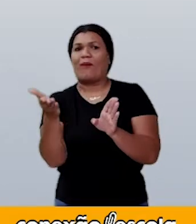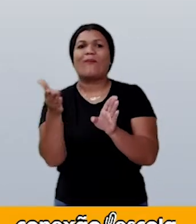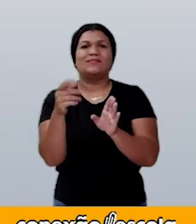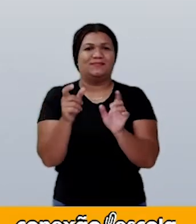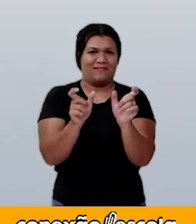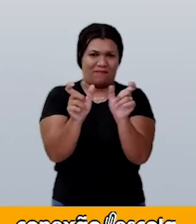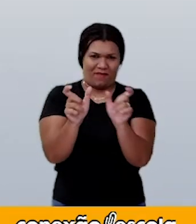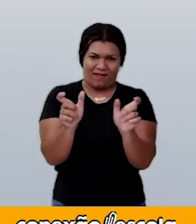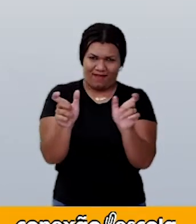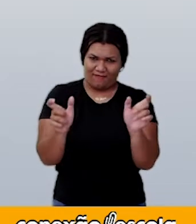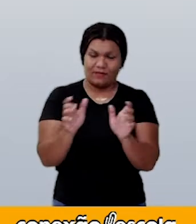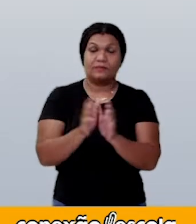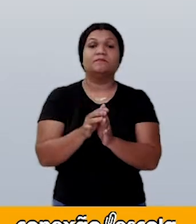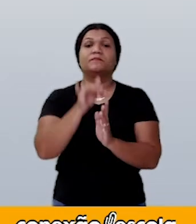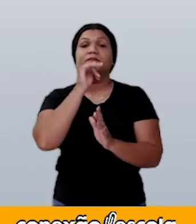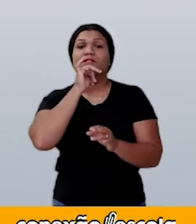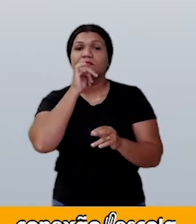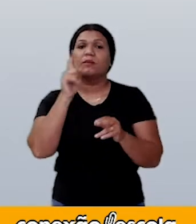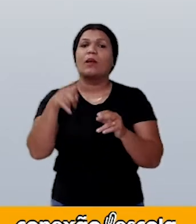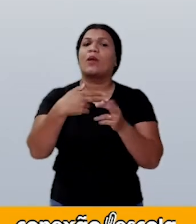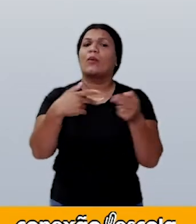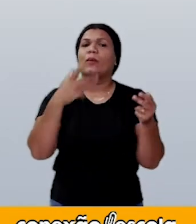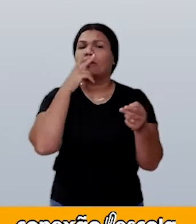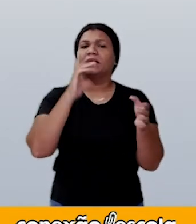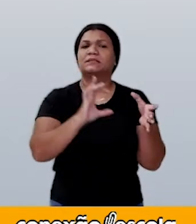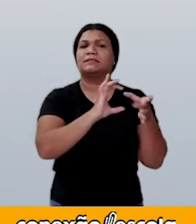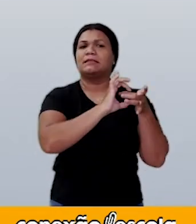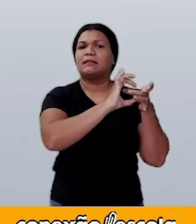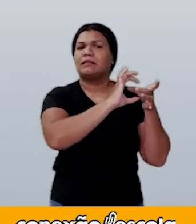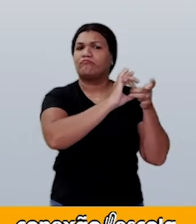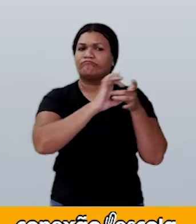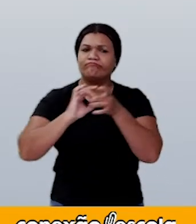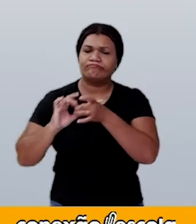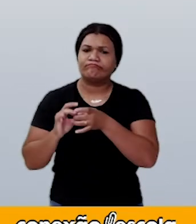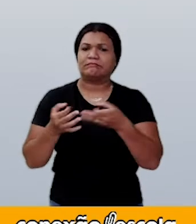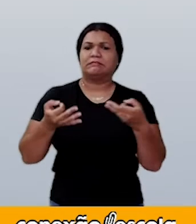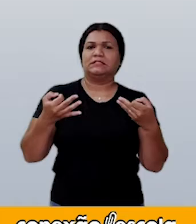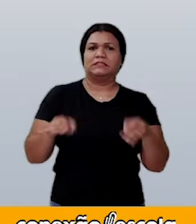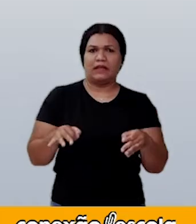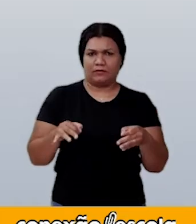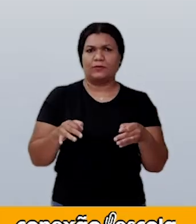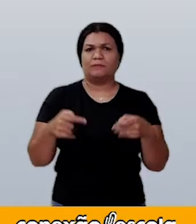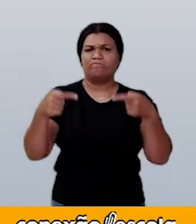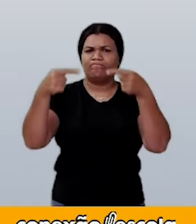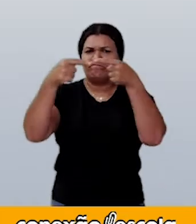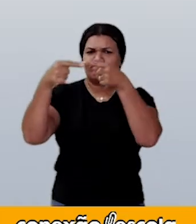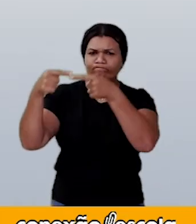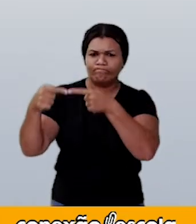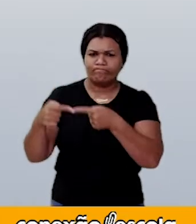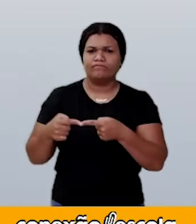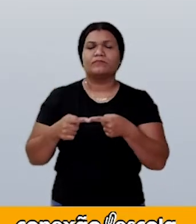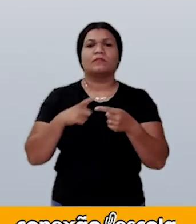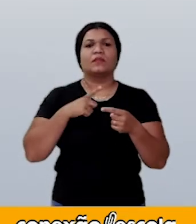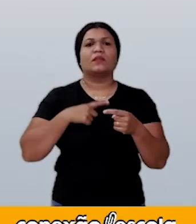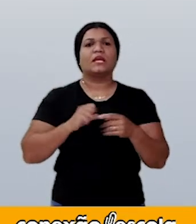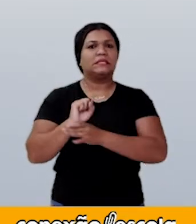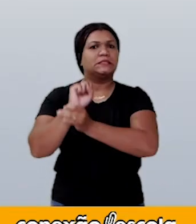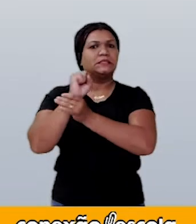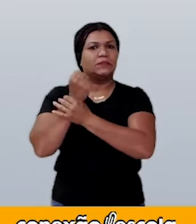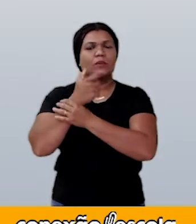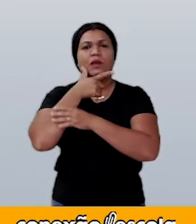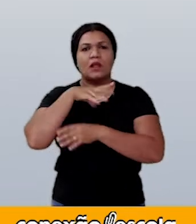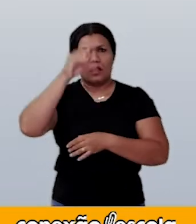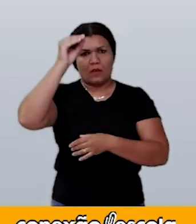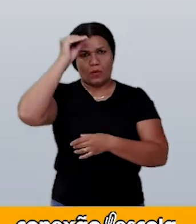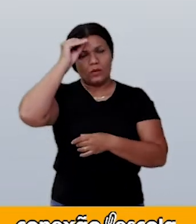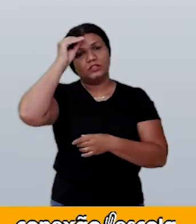delas. Elas funcionam como elementos de ligação, de coesão textual, que asseguram uma ligação linguística